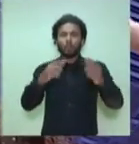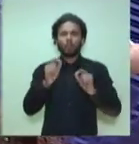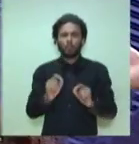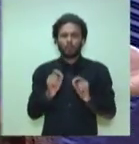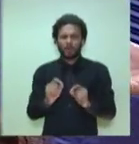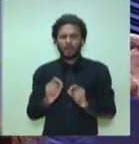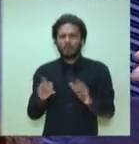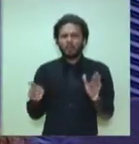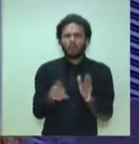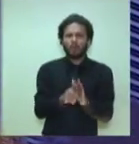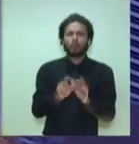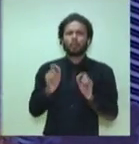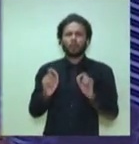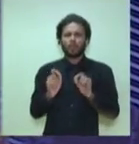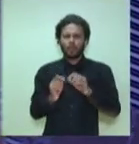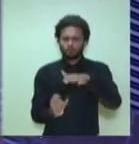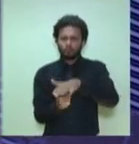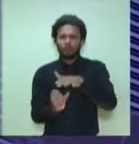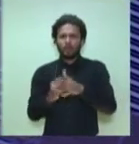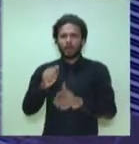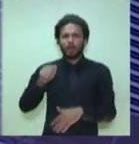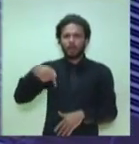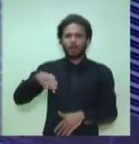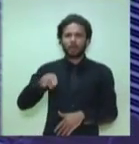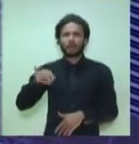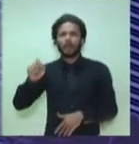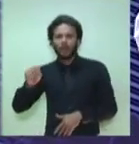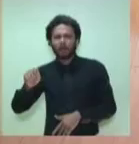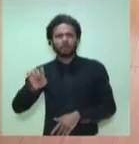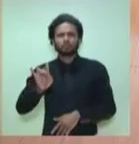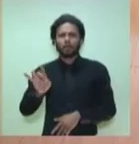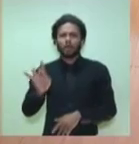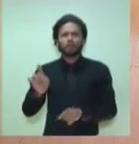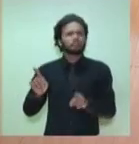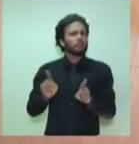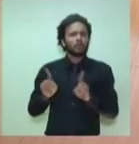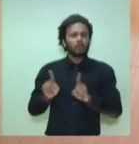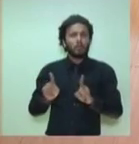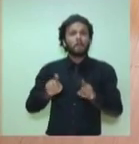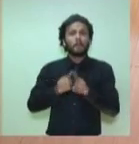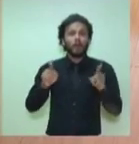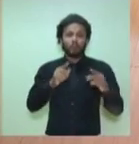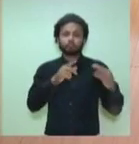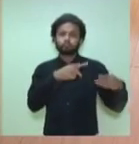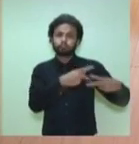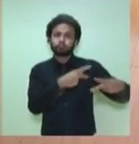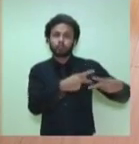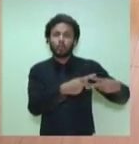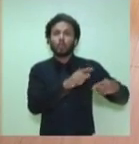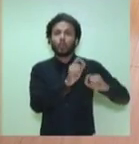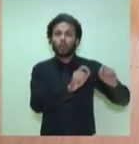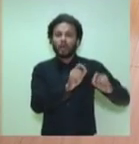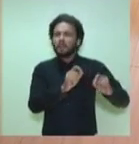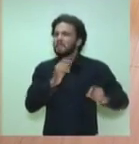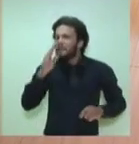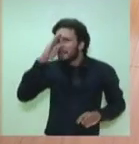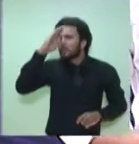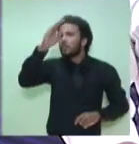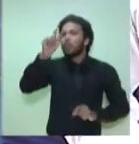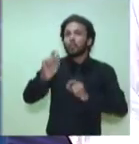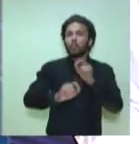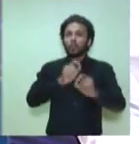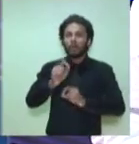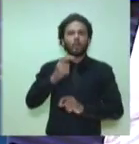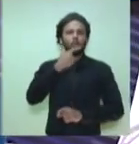do Instituto Áquila e nem na conta isoladamente da administração, mas colocar essencialmente na conta de